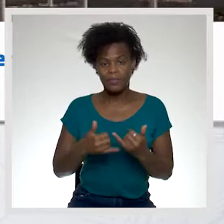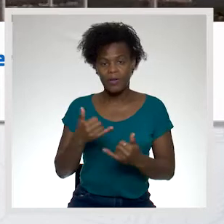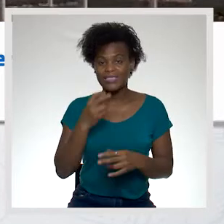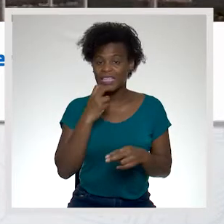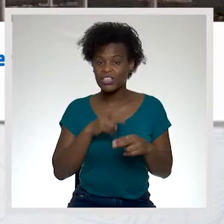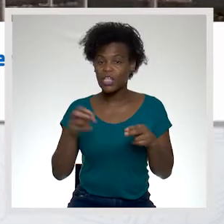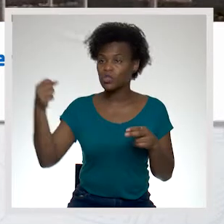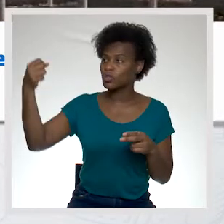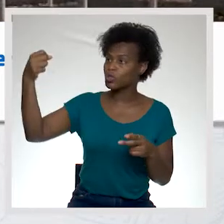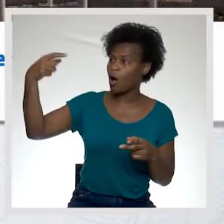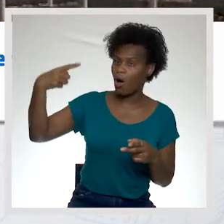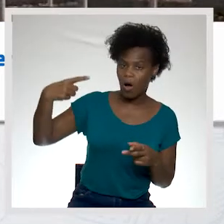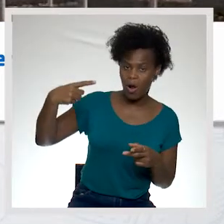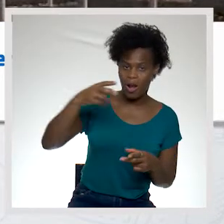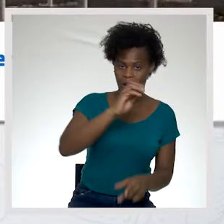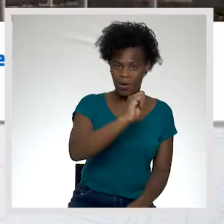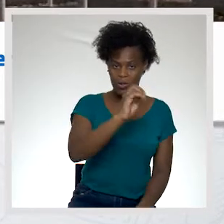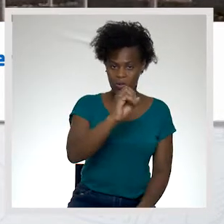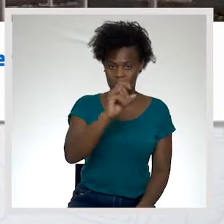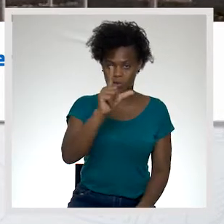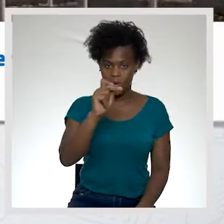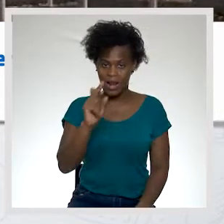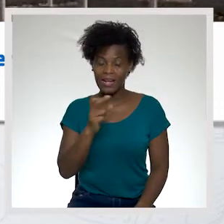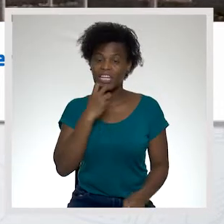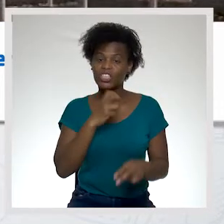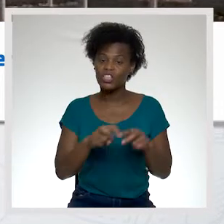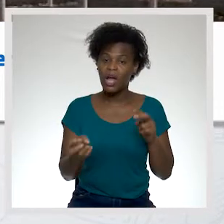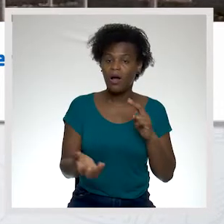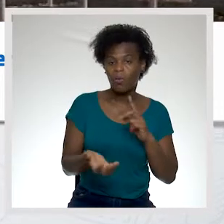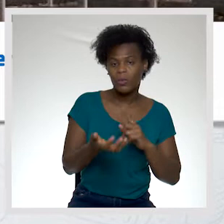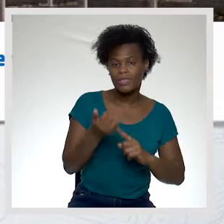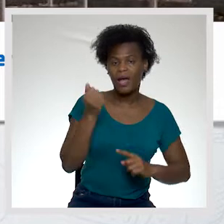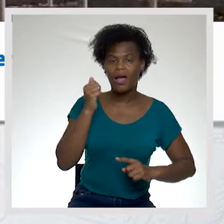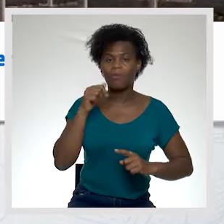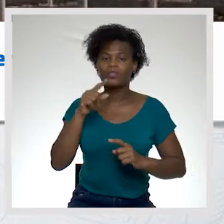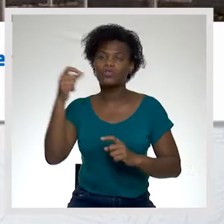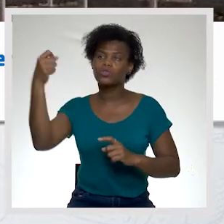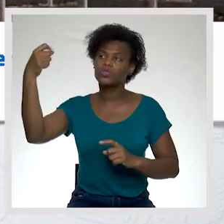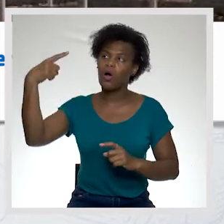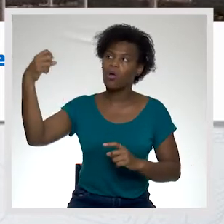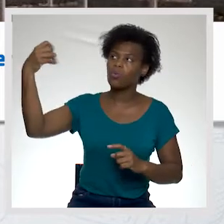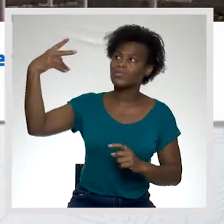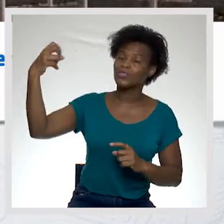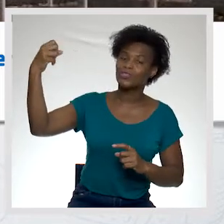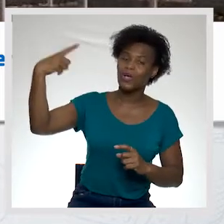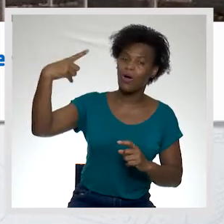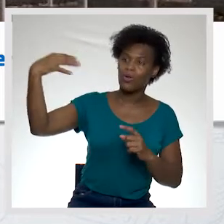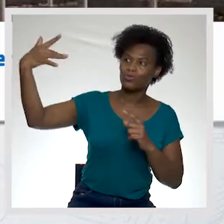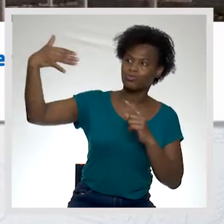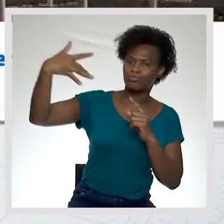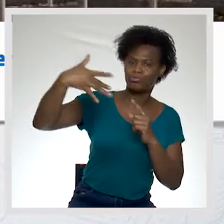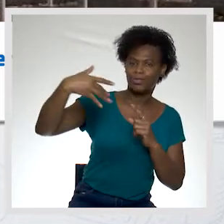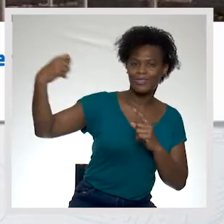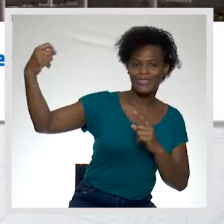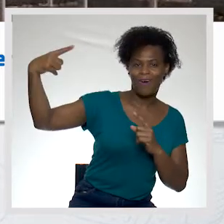Energia solar. São energias obtidas pelo Sol, luz do Sol, raios